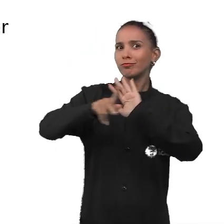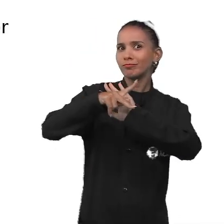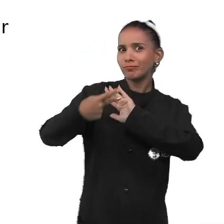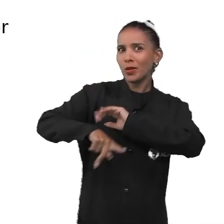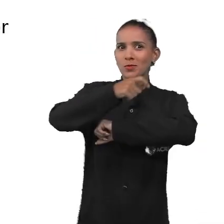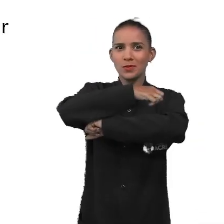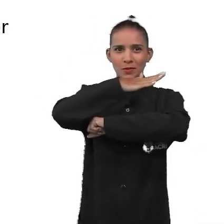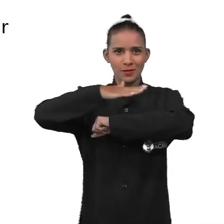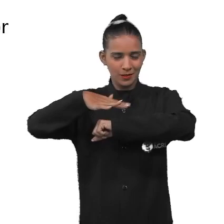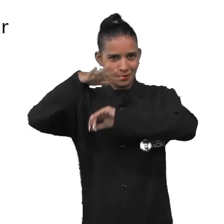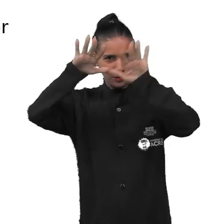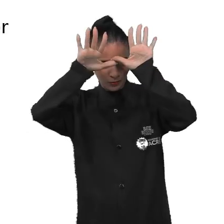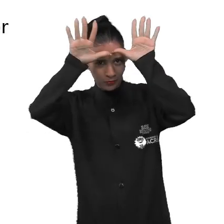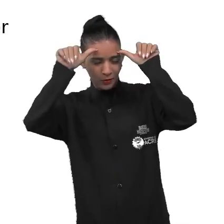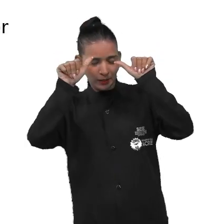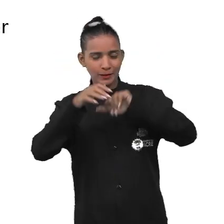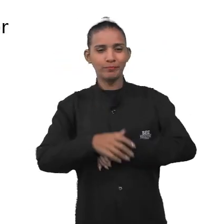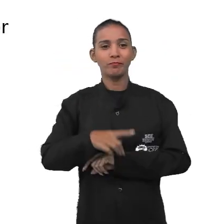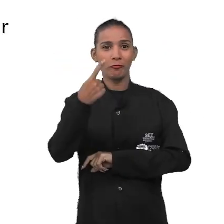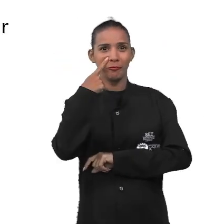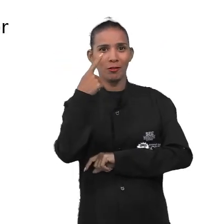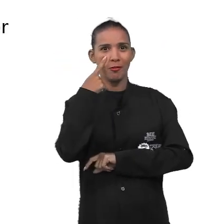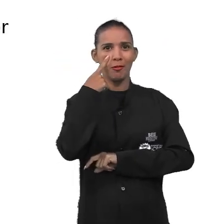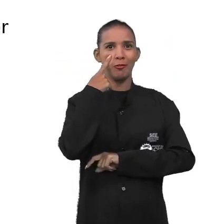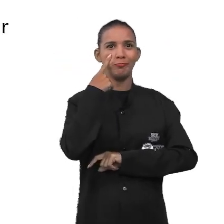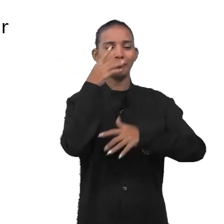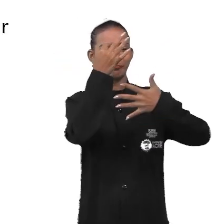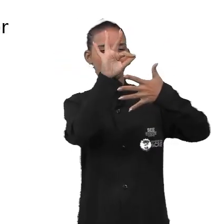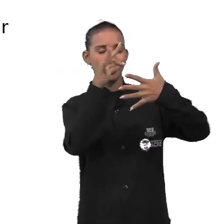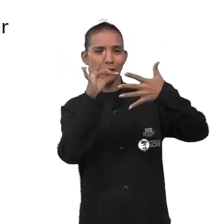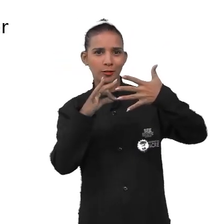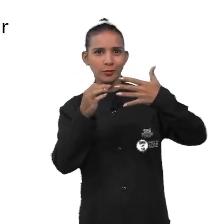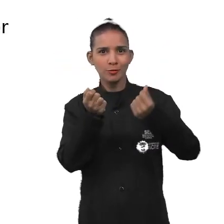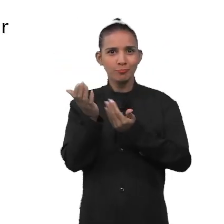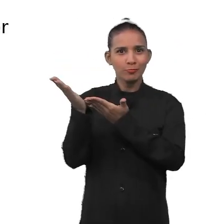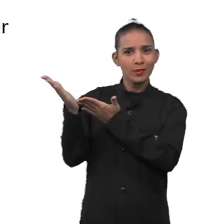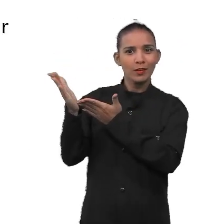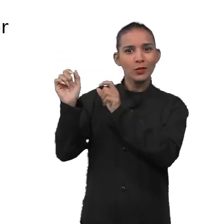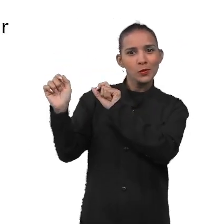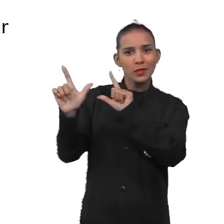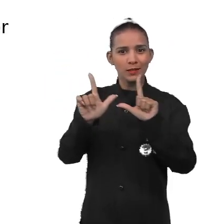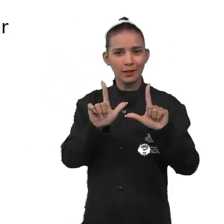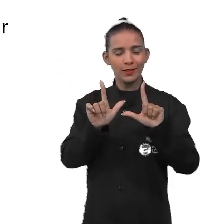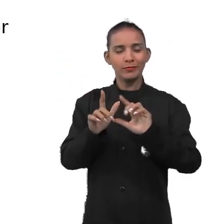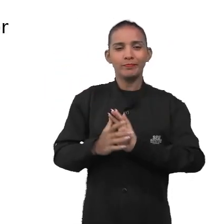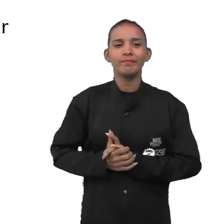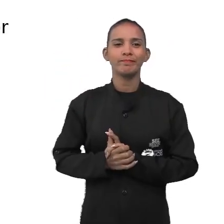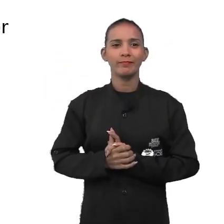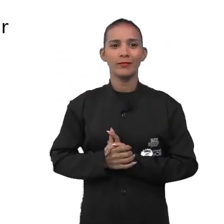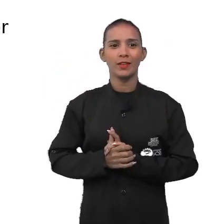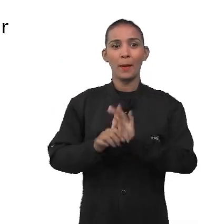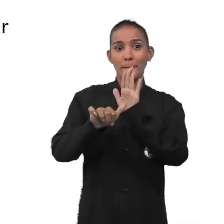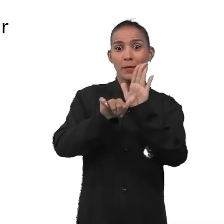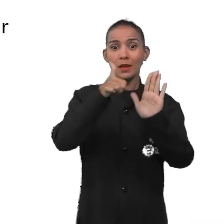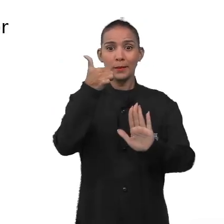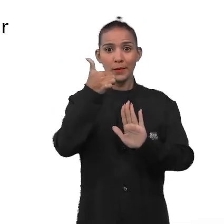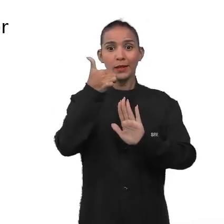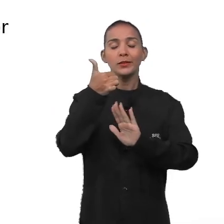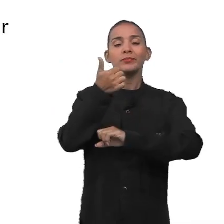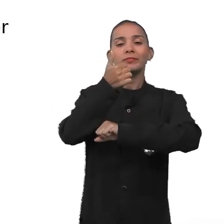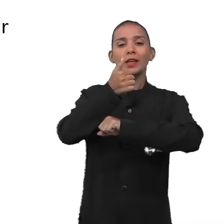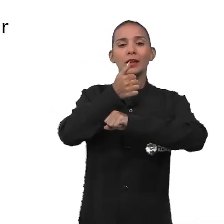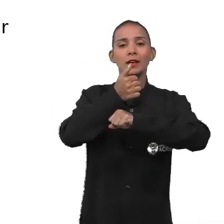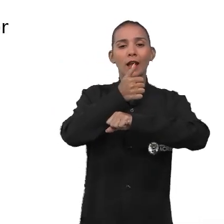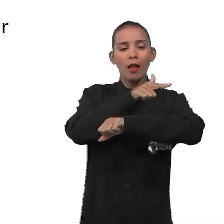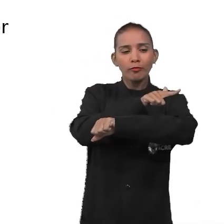interessante esses pontos que eu trouxe para vocês, tá? Primeiro, a planície amazônica, ela vai atingir a